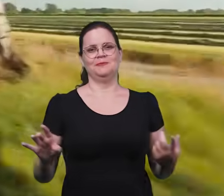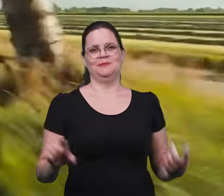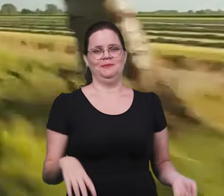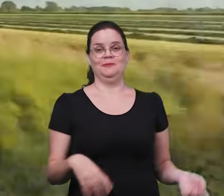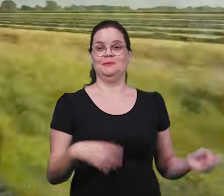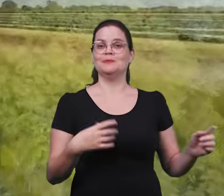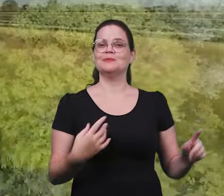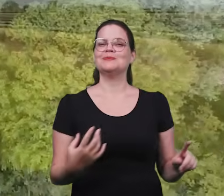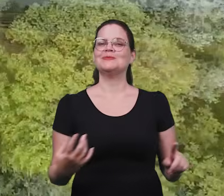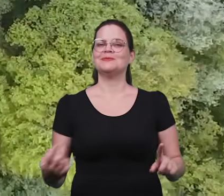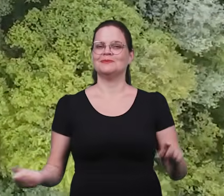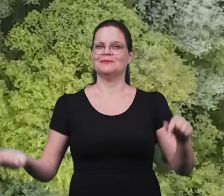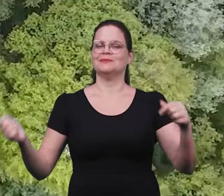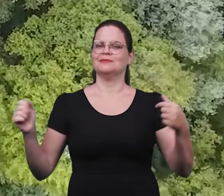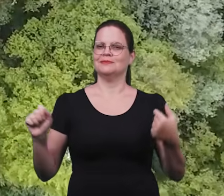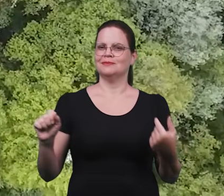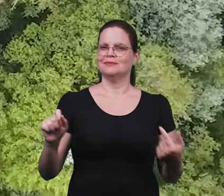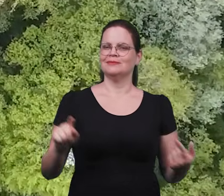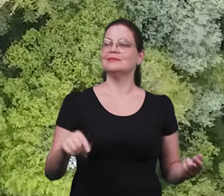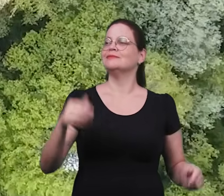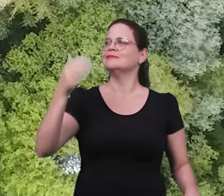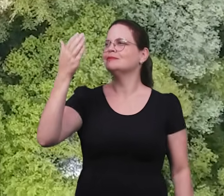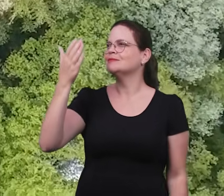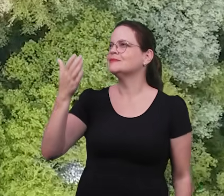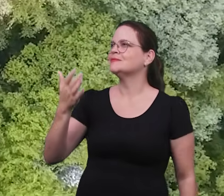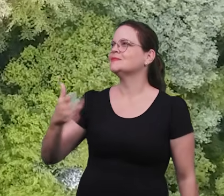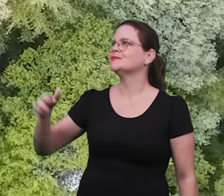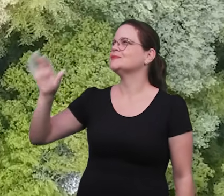mãos dirigem meu